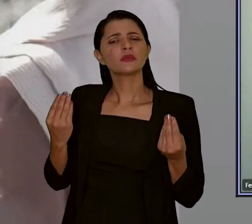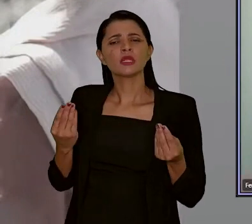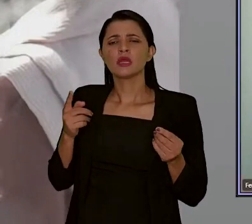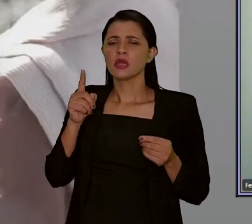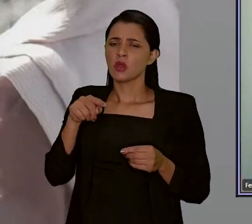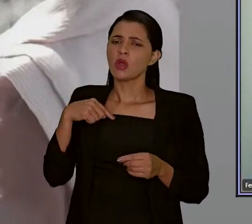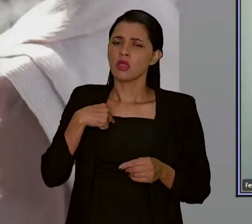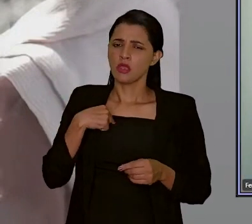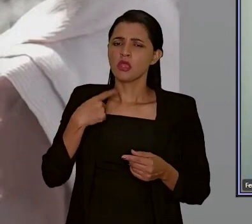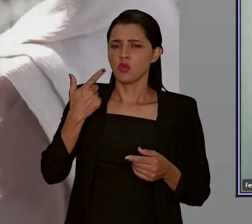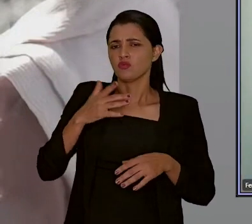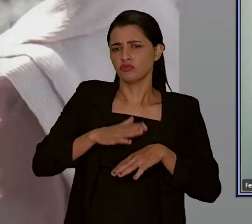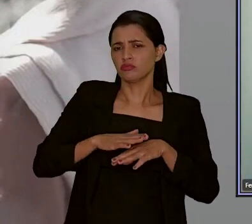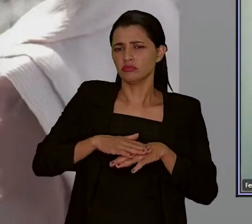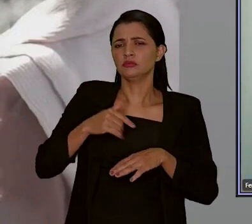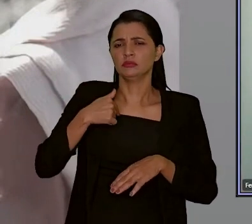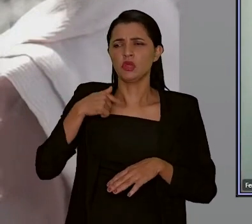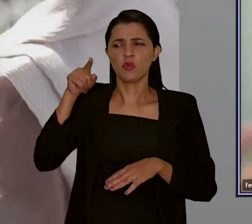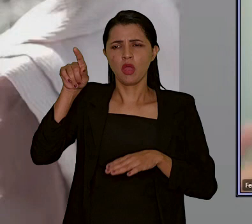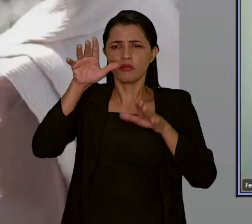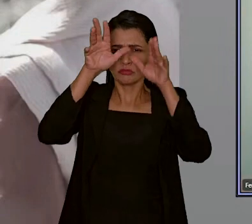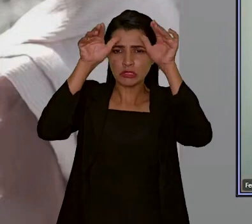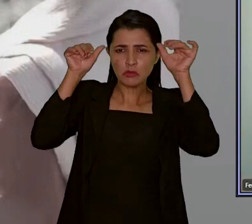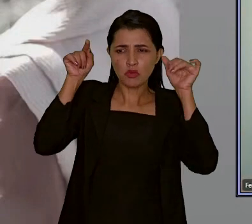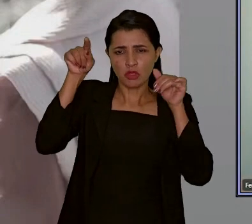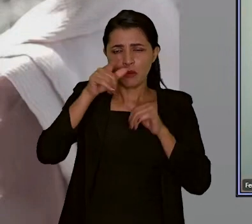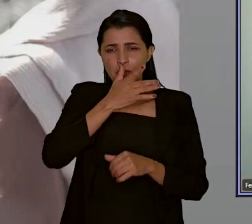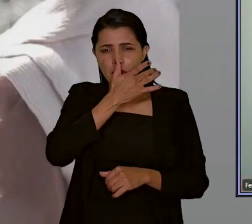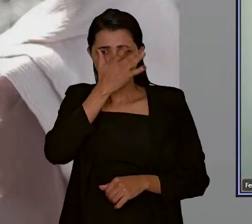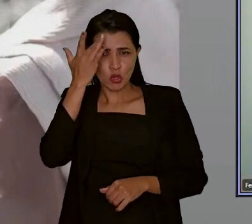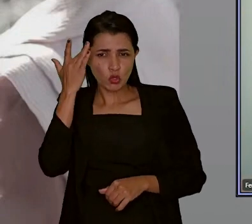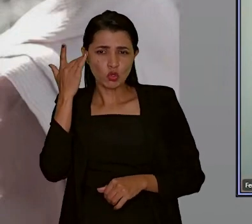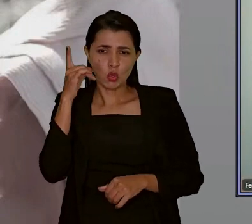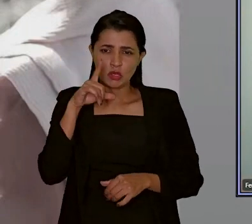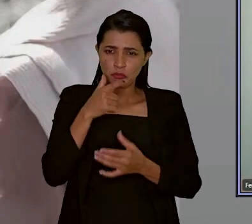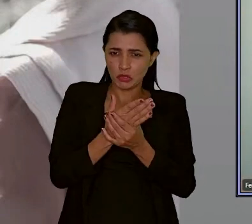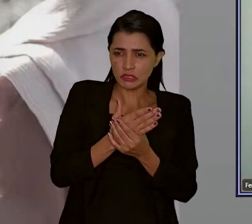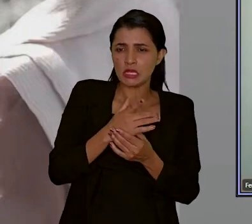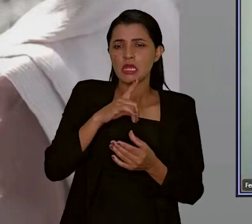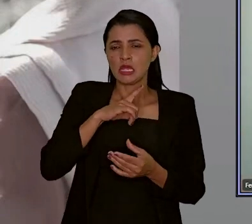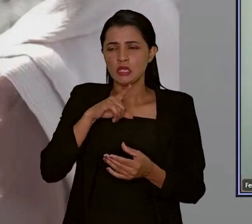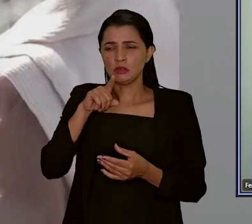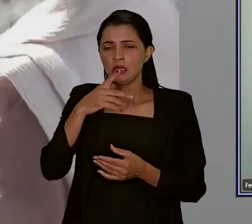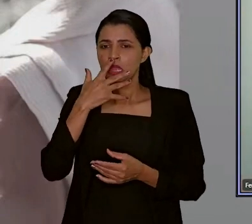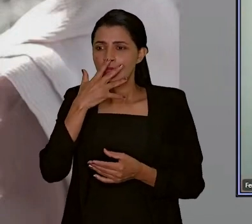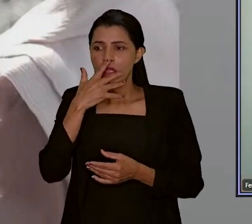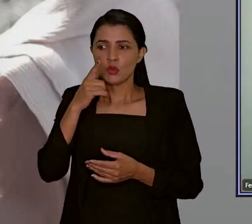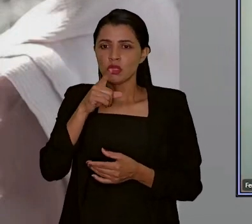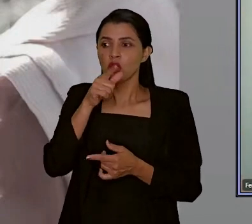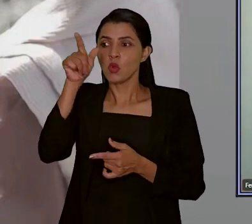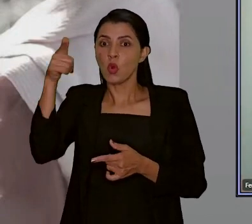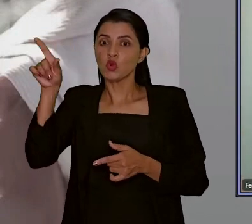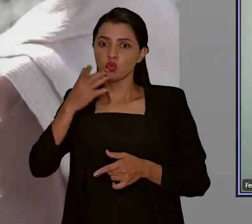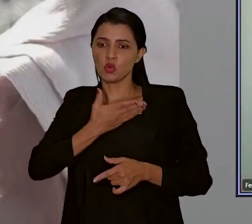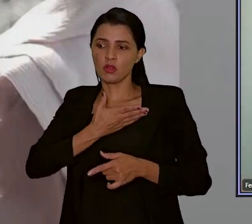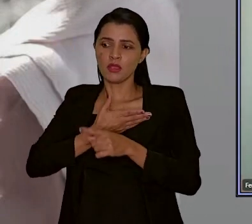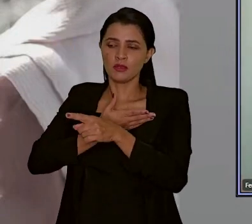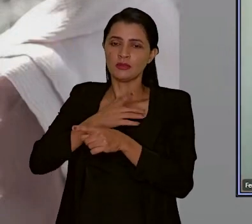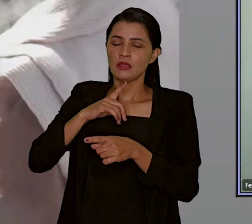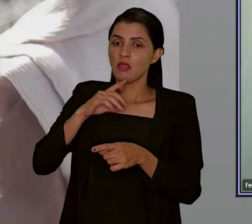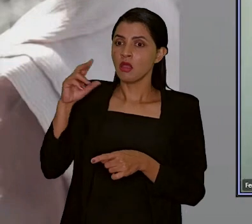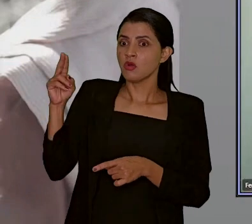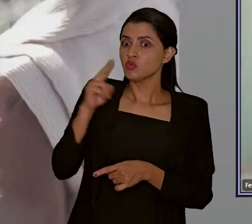quando alguém não tem algum processo e que eu sei que está com algum colega do tribunal e que há uma necessidade de uma urgência, eu mesmo tenho